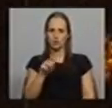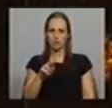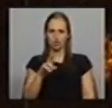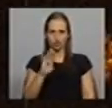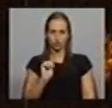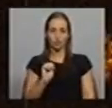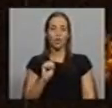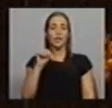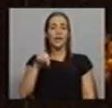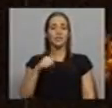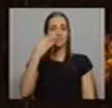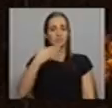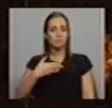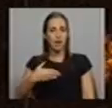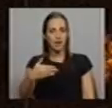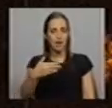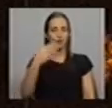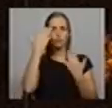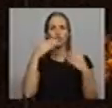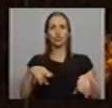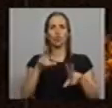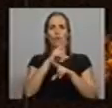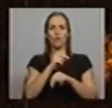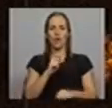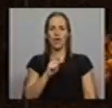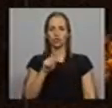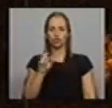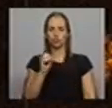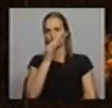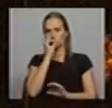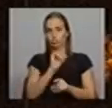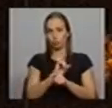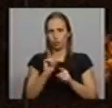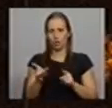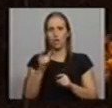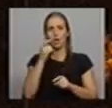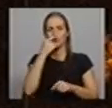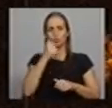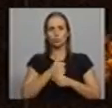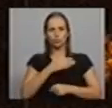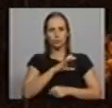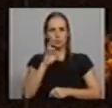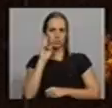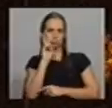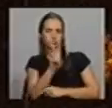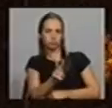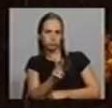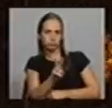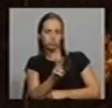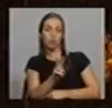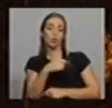apresentada esta semana pelo ESO é extraordinária porque, quando os astrónomos olham para estes quasares, nós já conhecemos uma série de quasares do universo